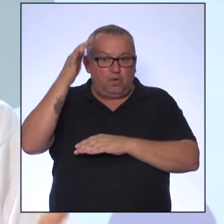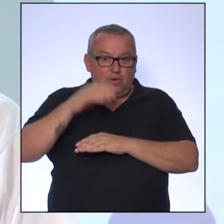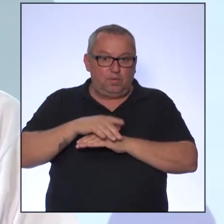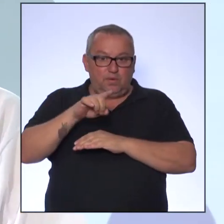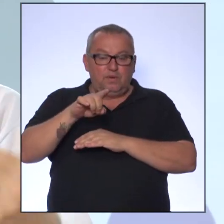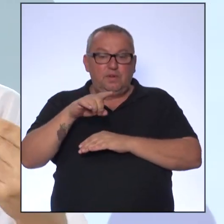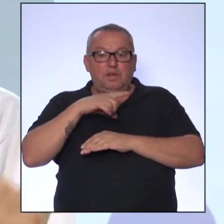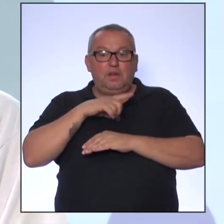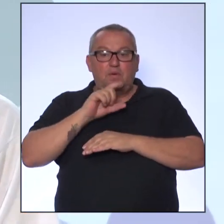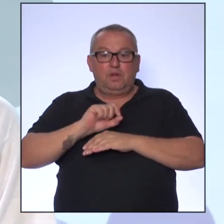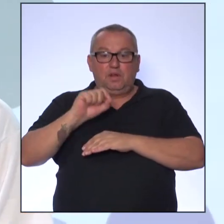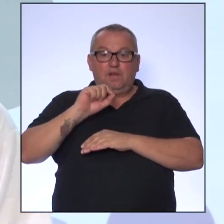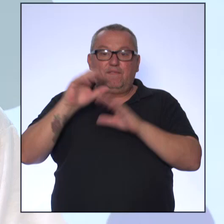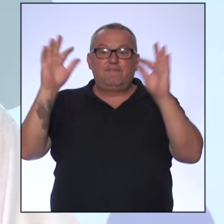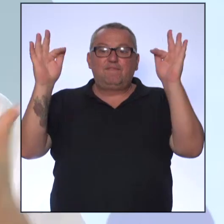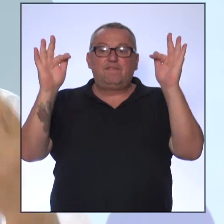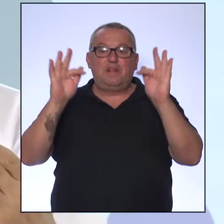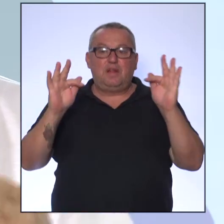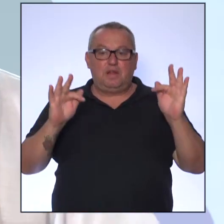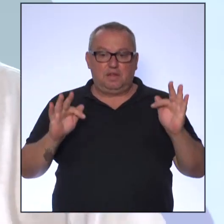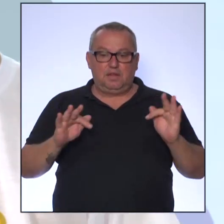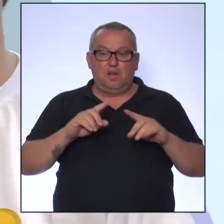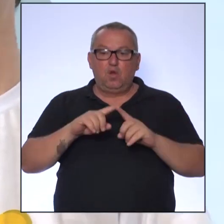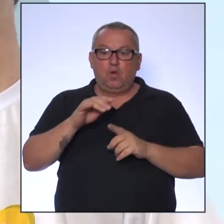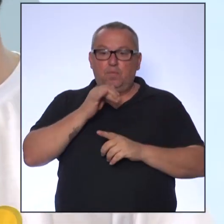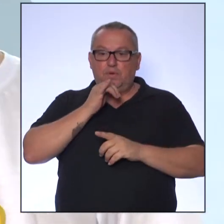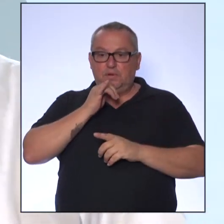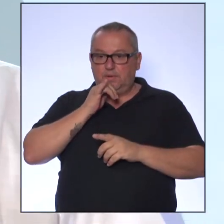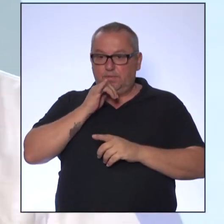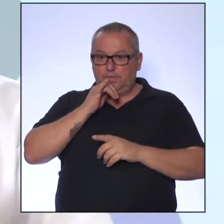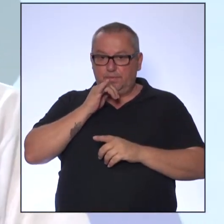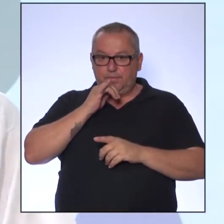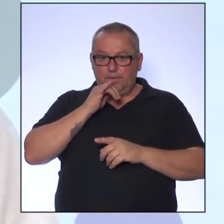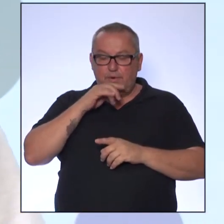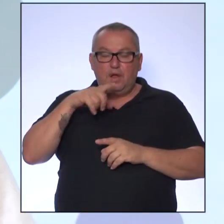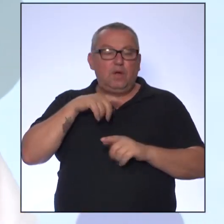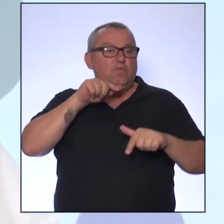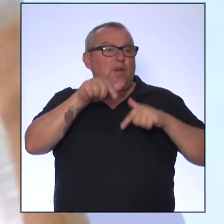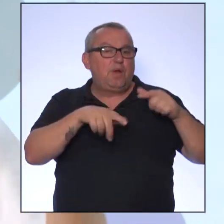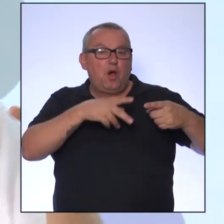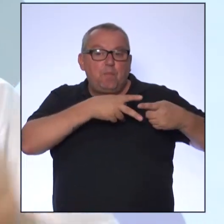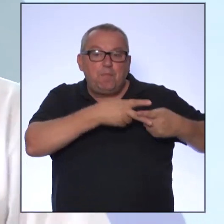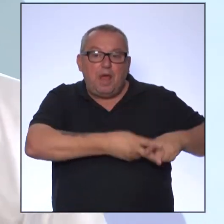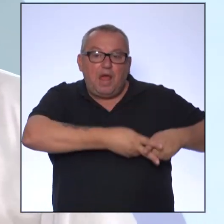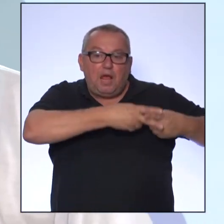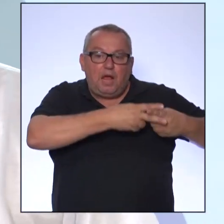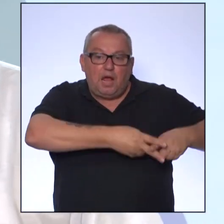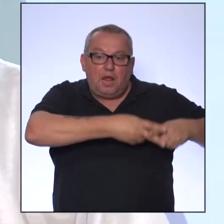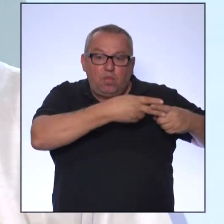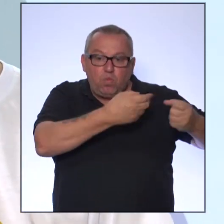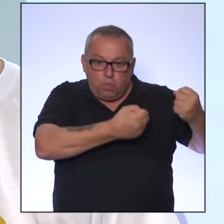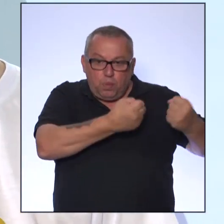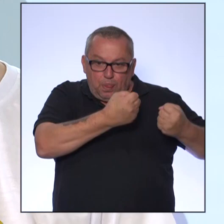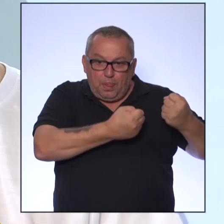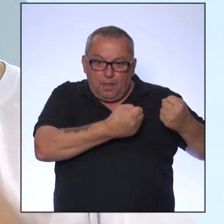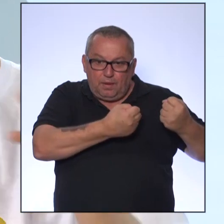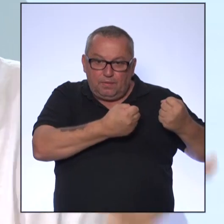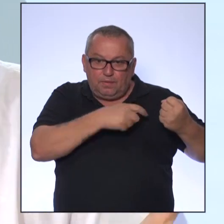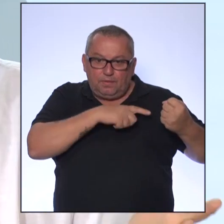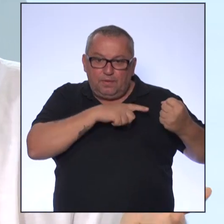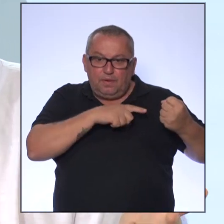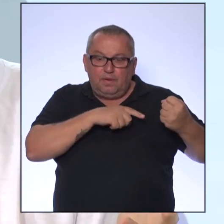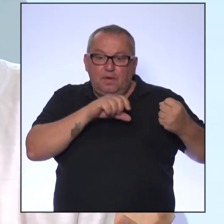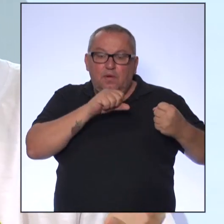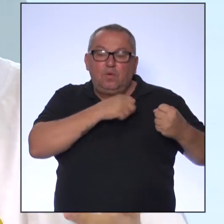que você seja feliz. Então, por exemplo, eu quero ser mecânico. Existem, por exemplo, cursos de mecânica automotiva